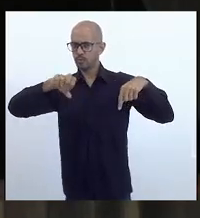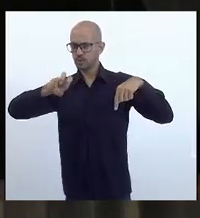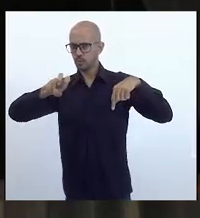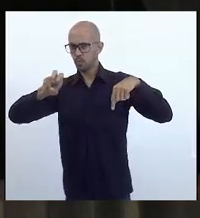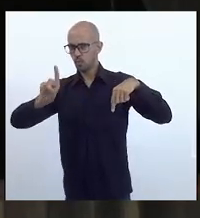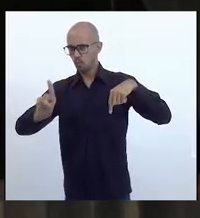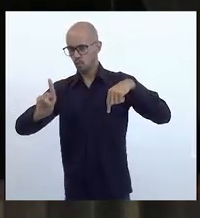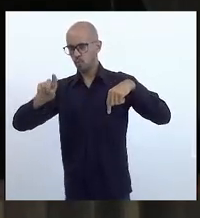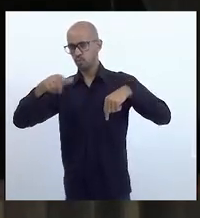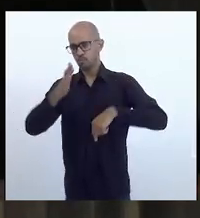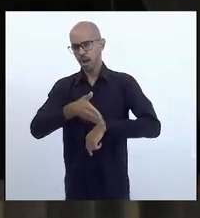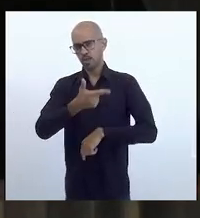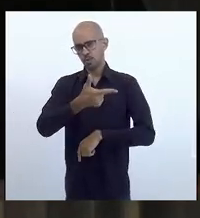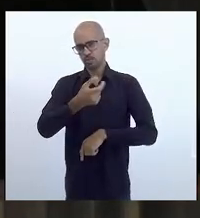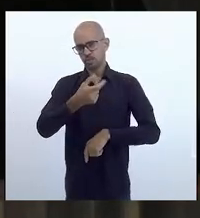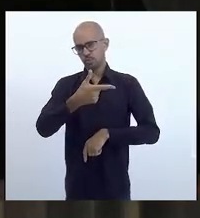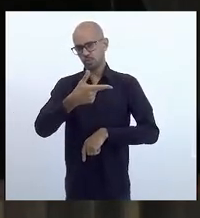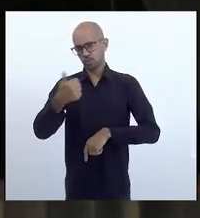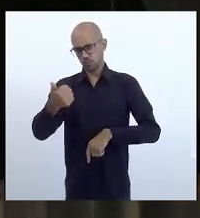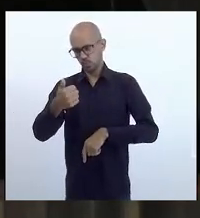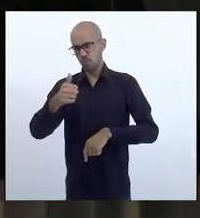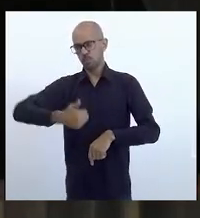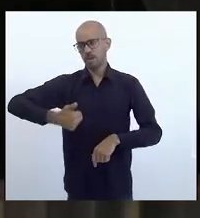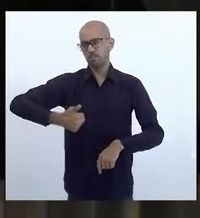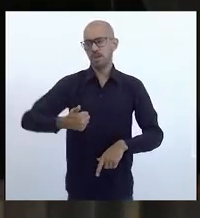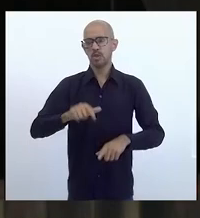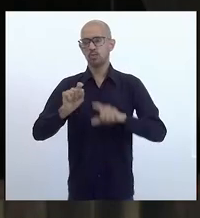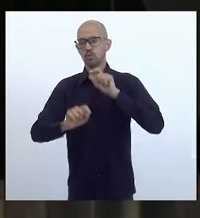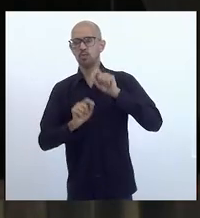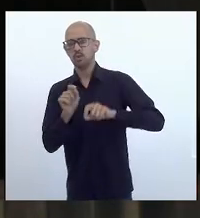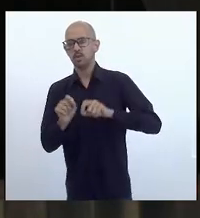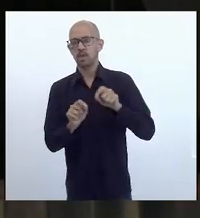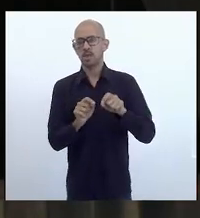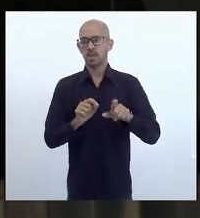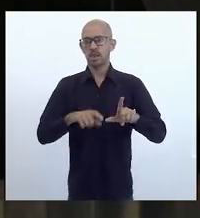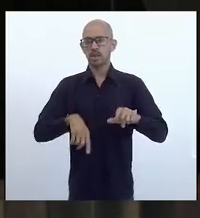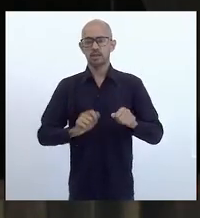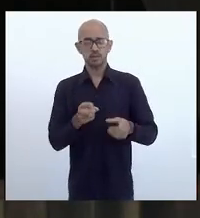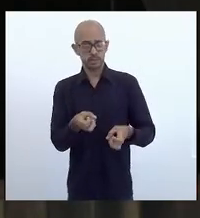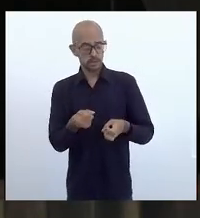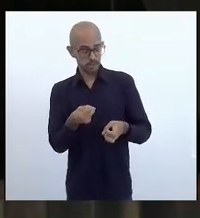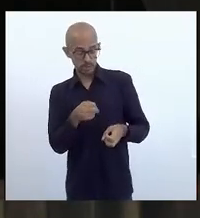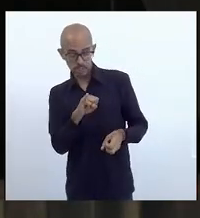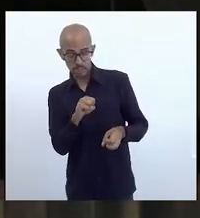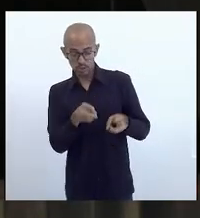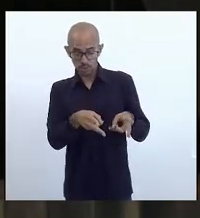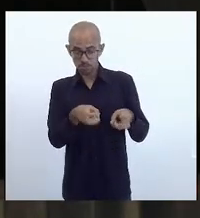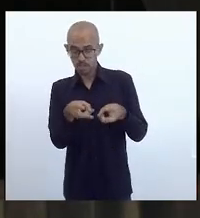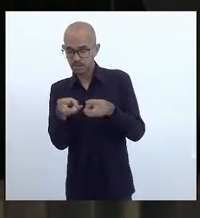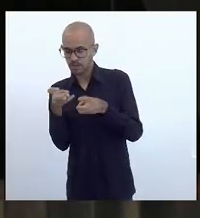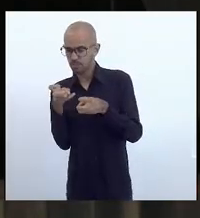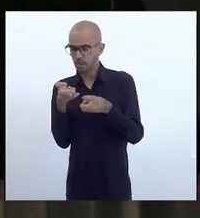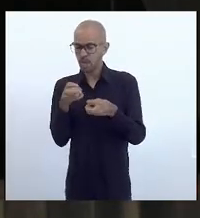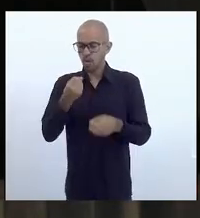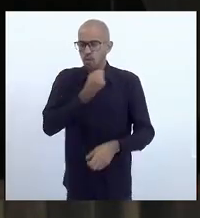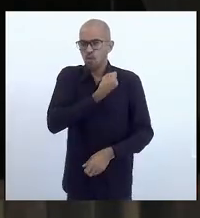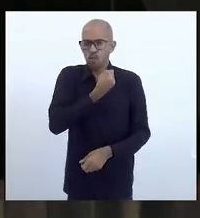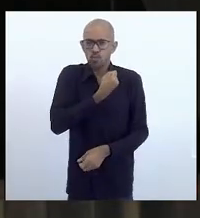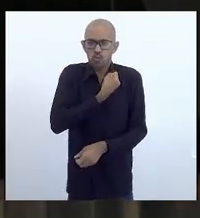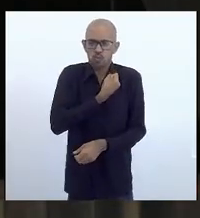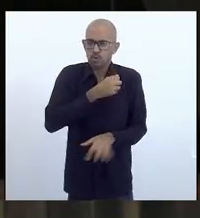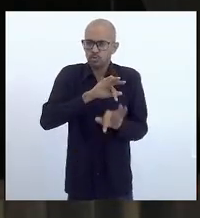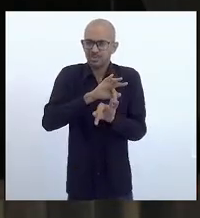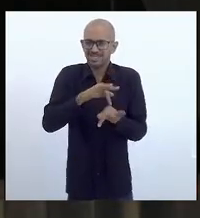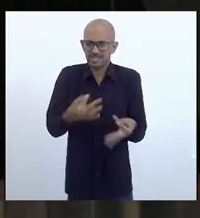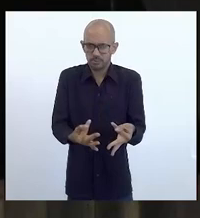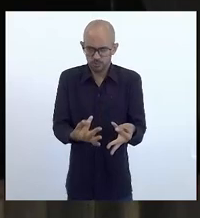2021. O primeiro é que, pelo menos na letra fria daquilo que é apresentado em formato de projeto